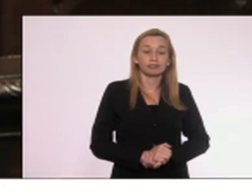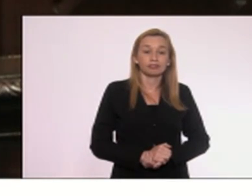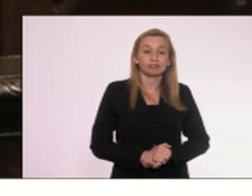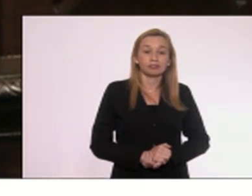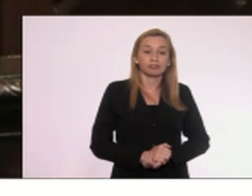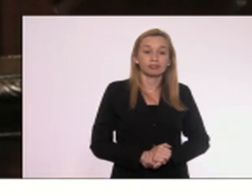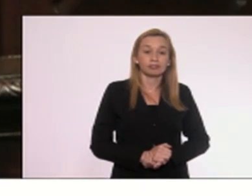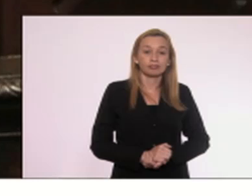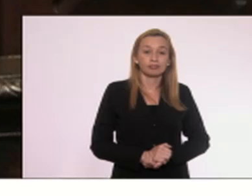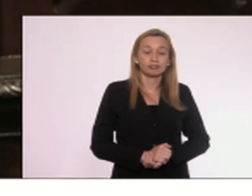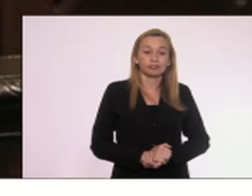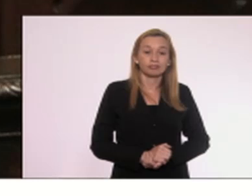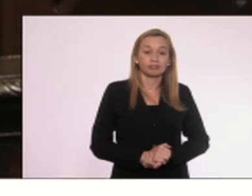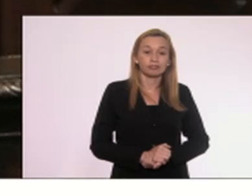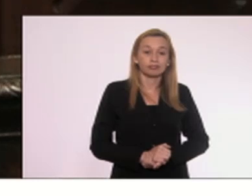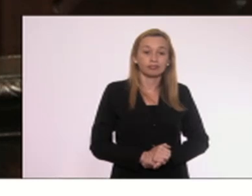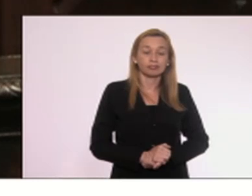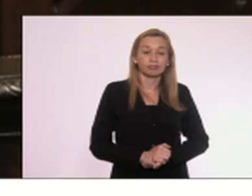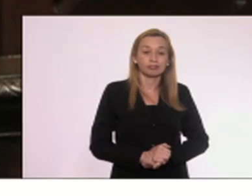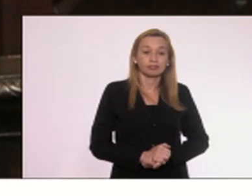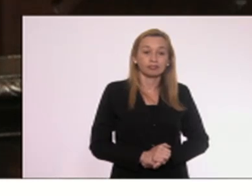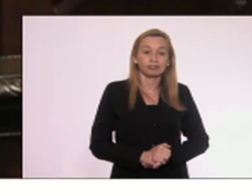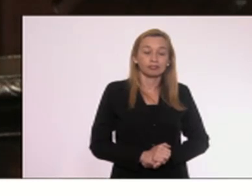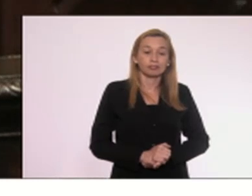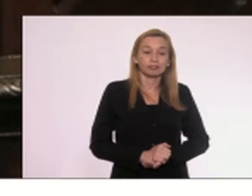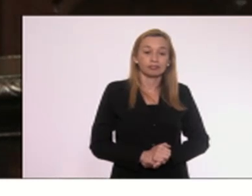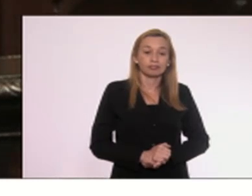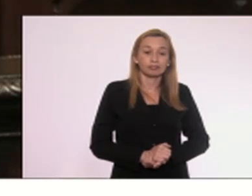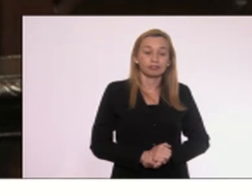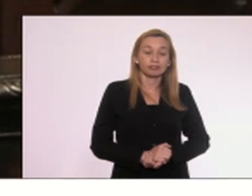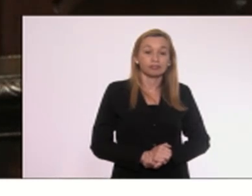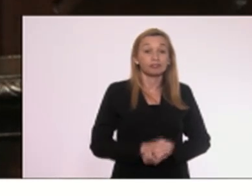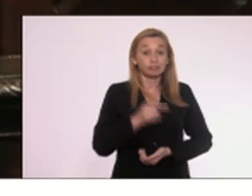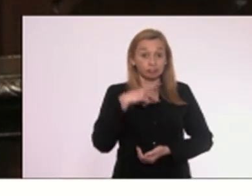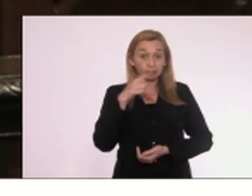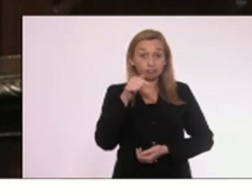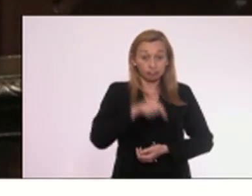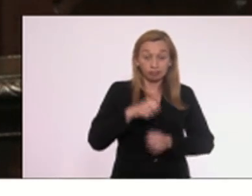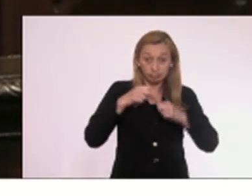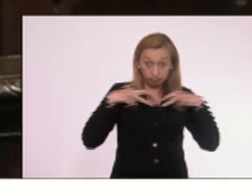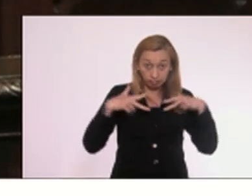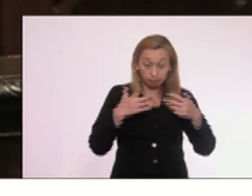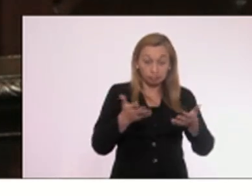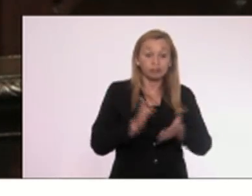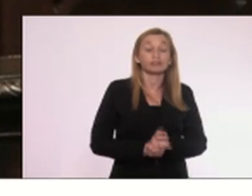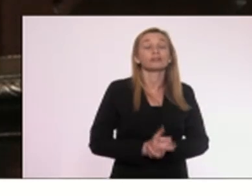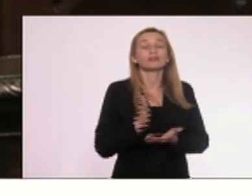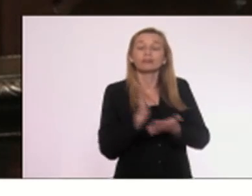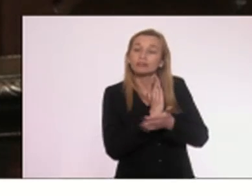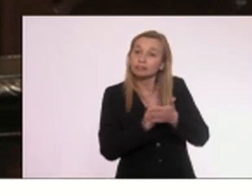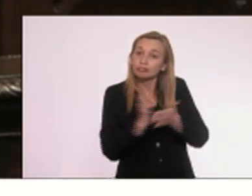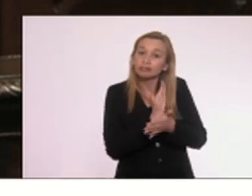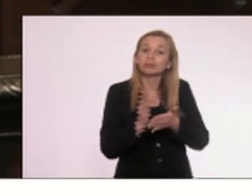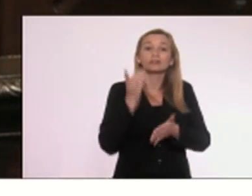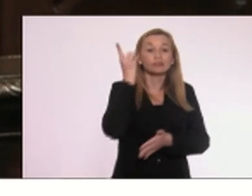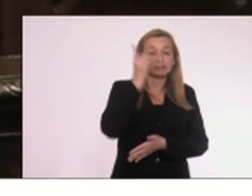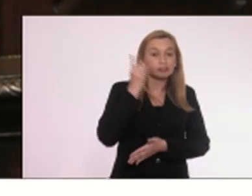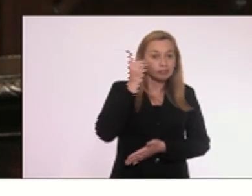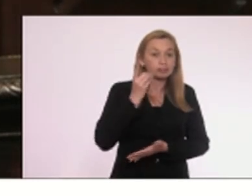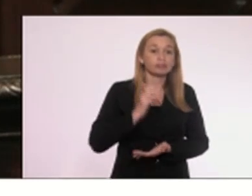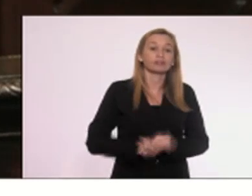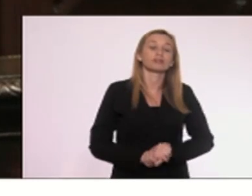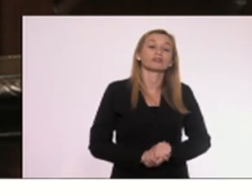já que fui aqui abordado em plenário por alguns